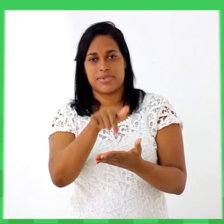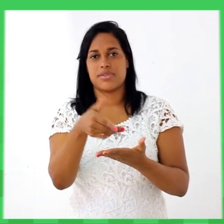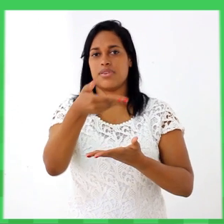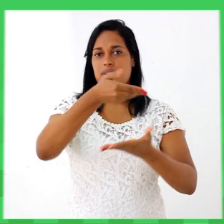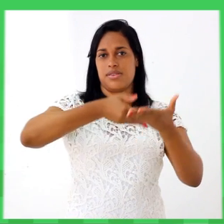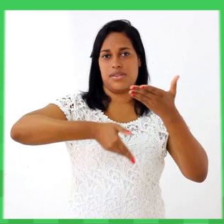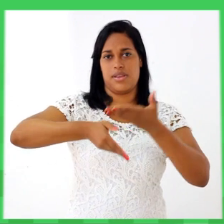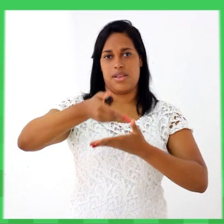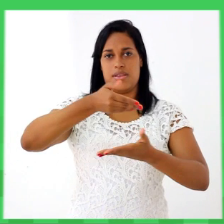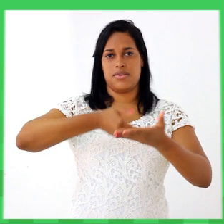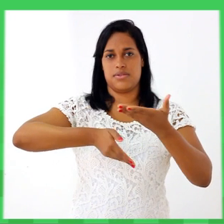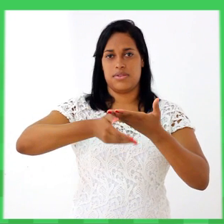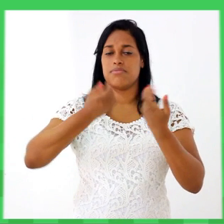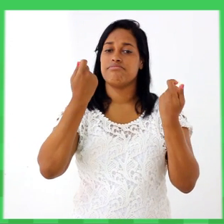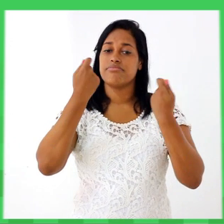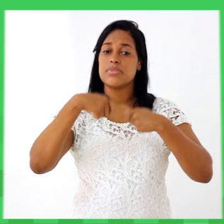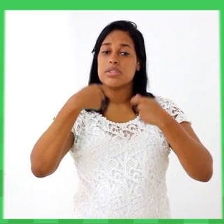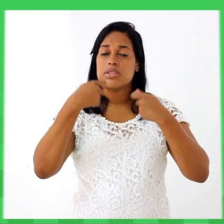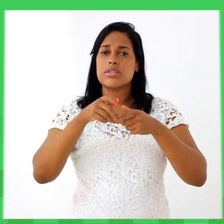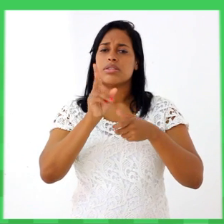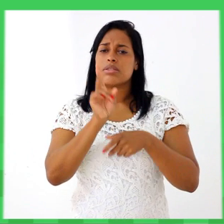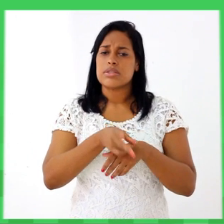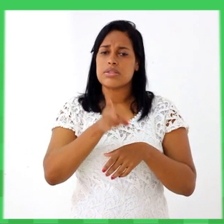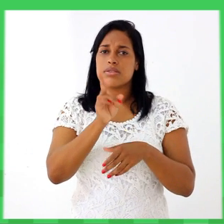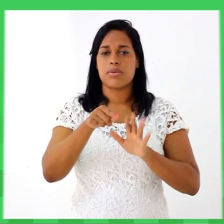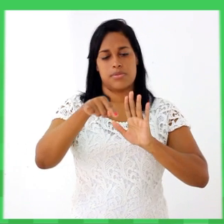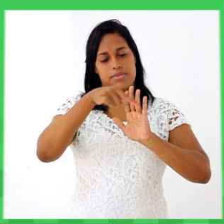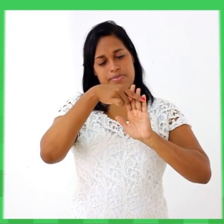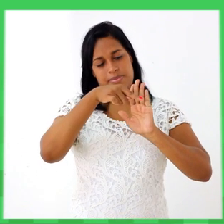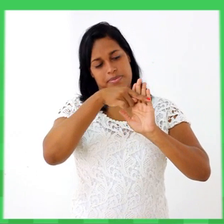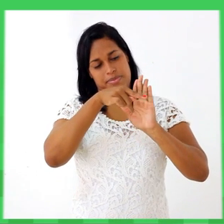você tem que seguir uma série de